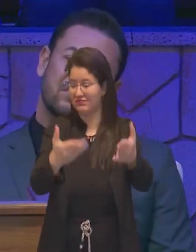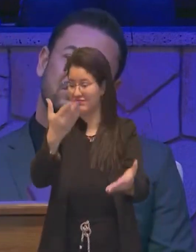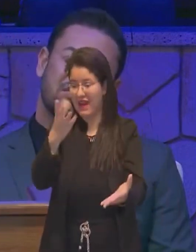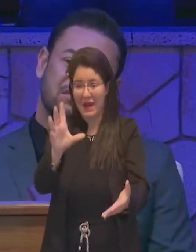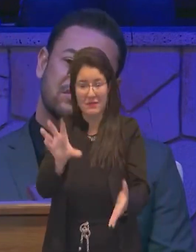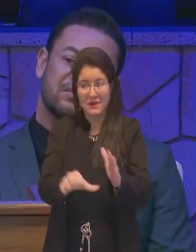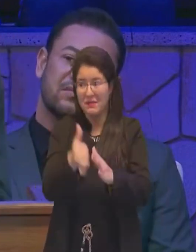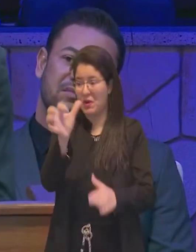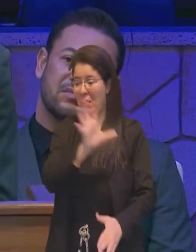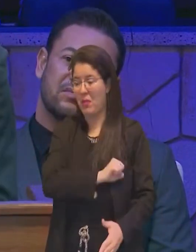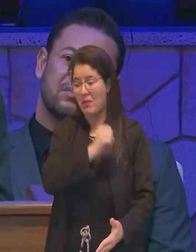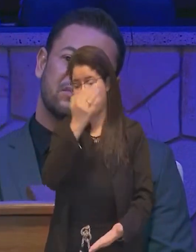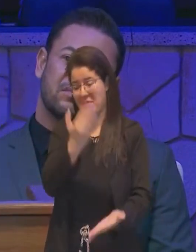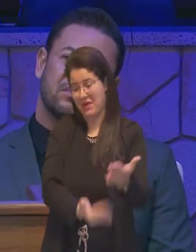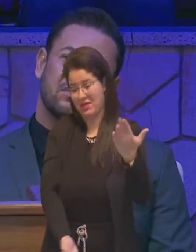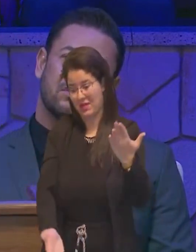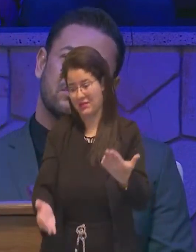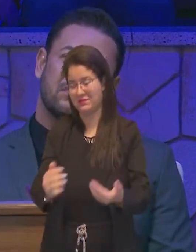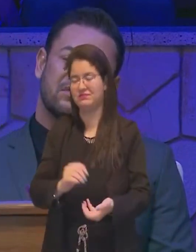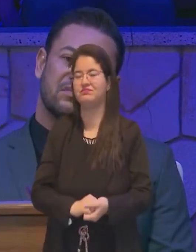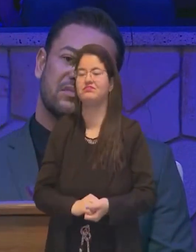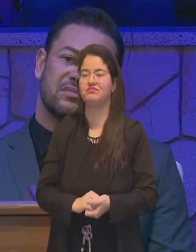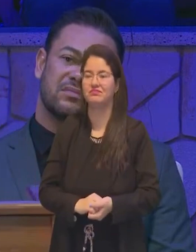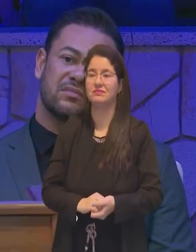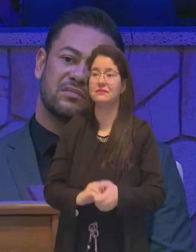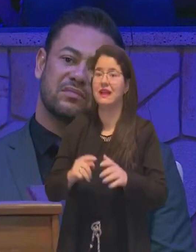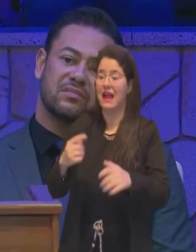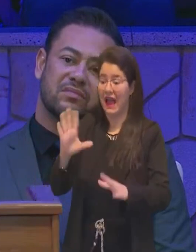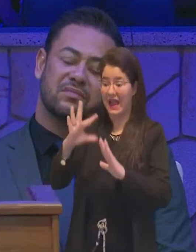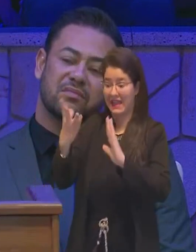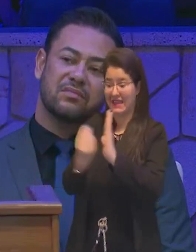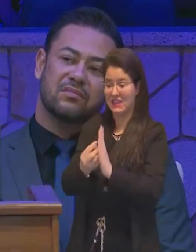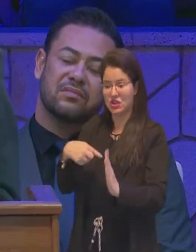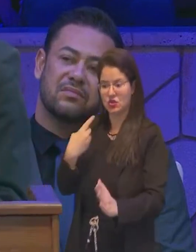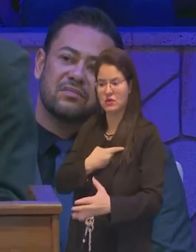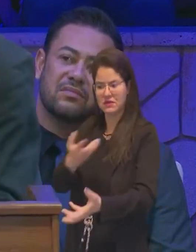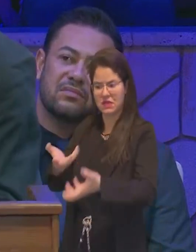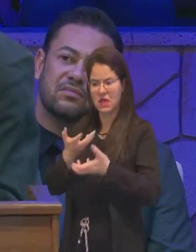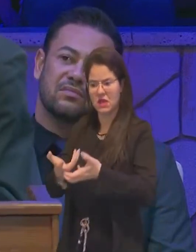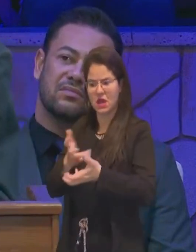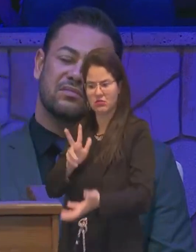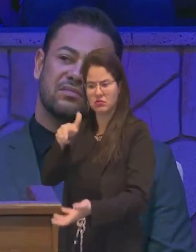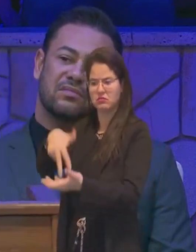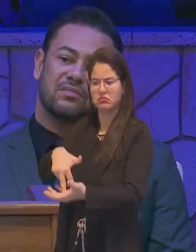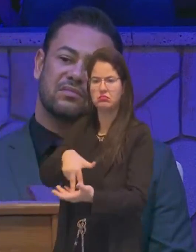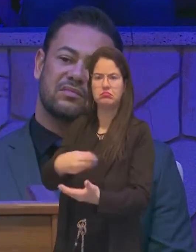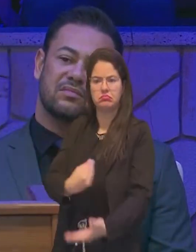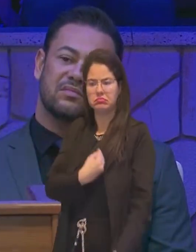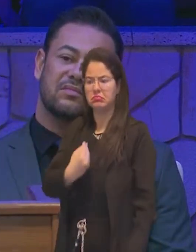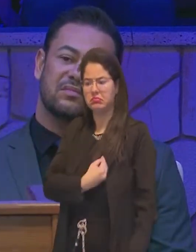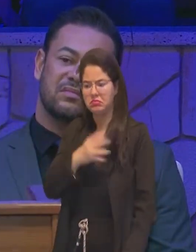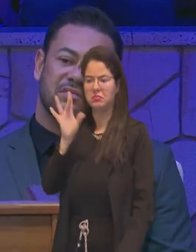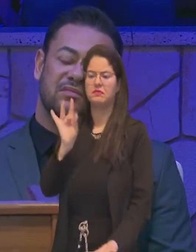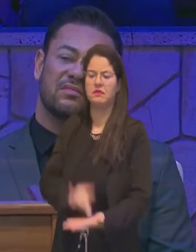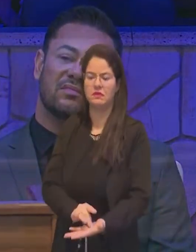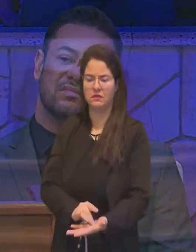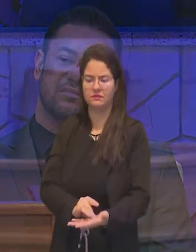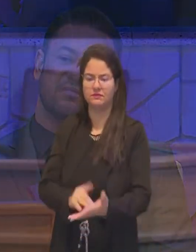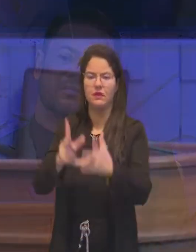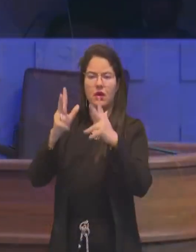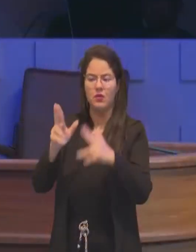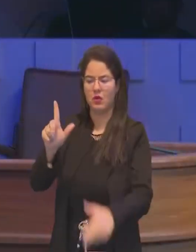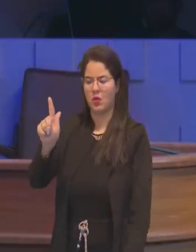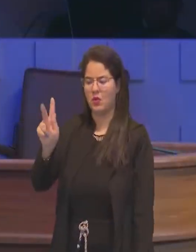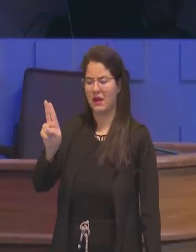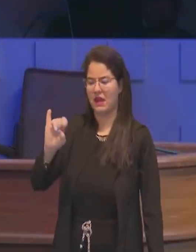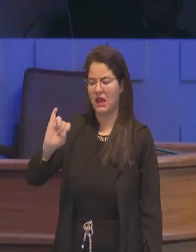amor. A igreja que queremos ser, ou como o seminarista Guilherme disse aqui no